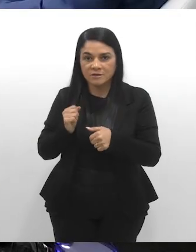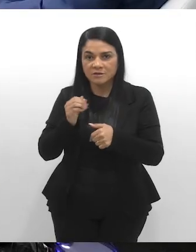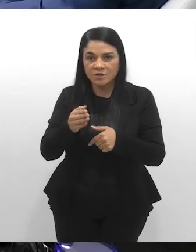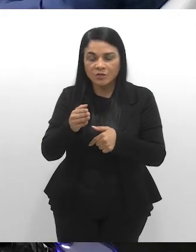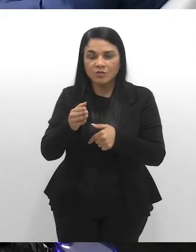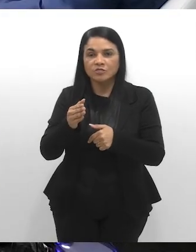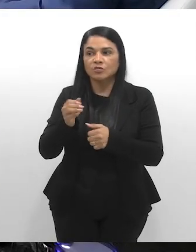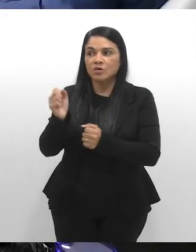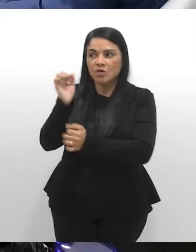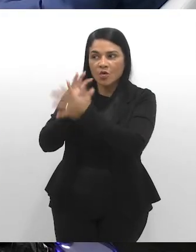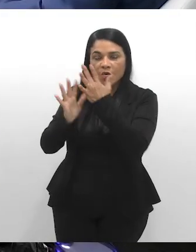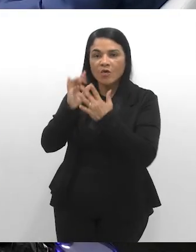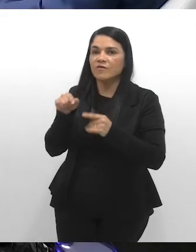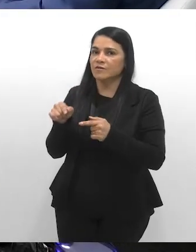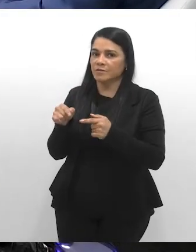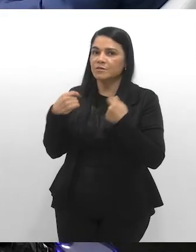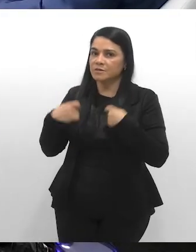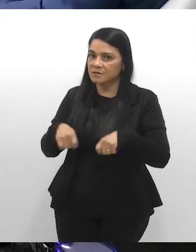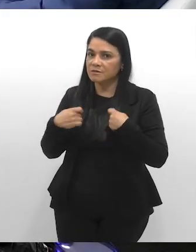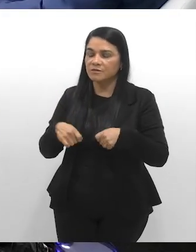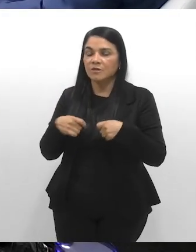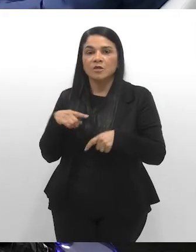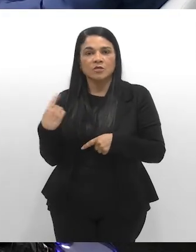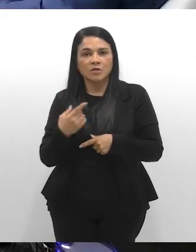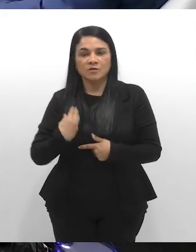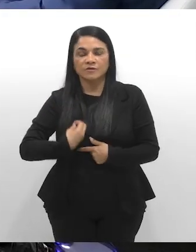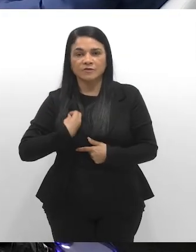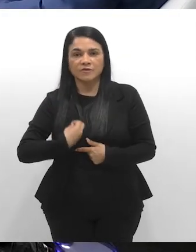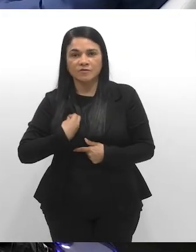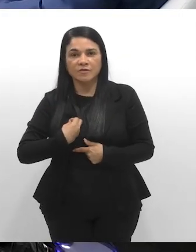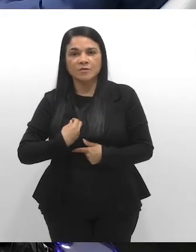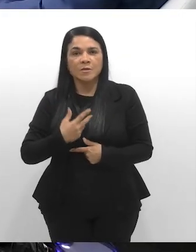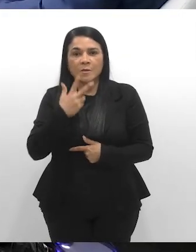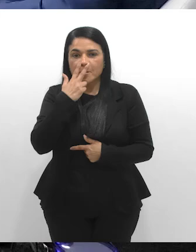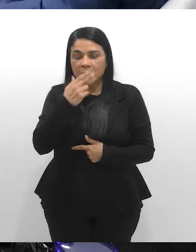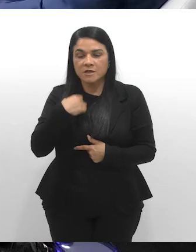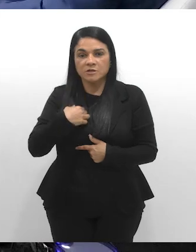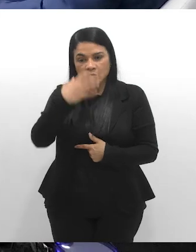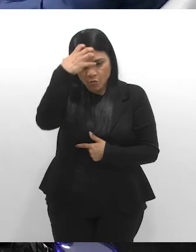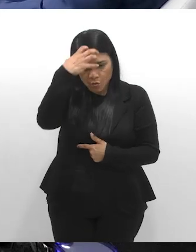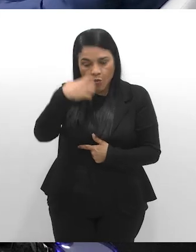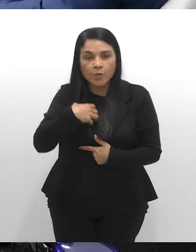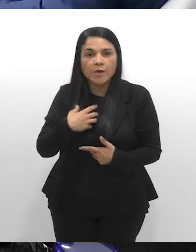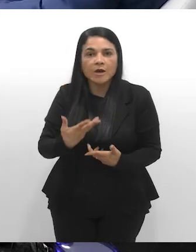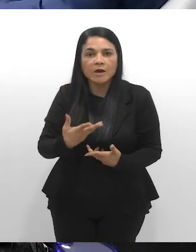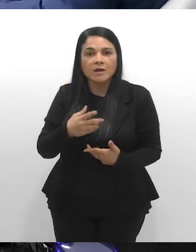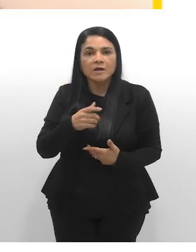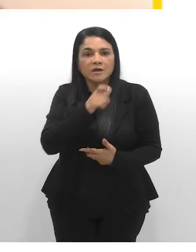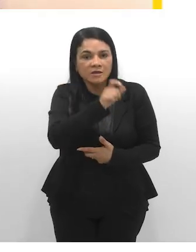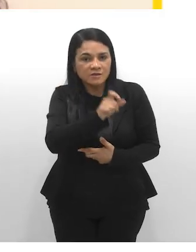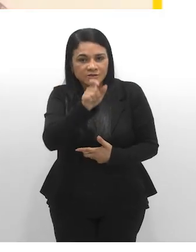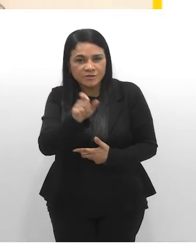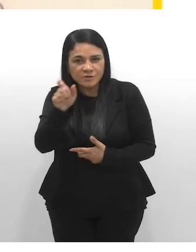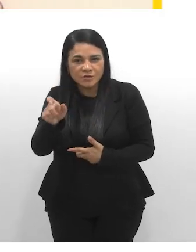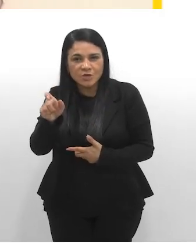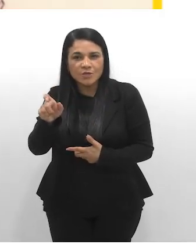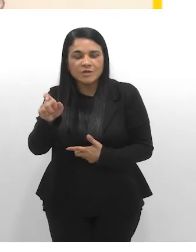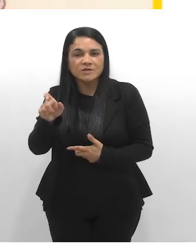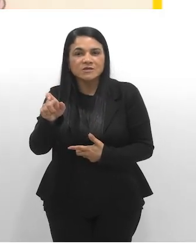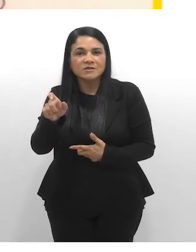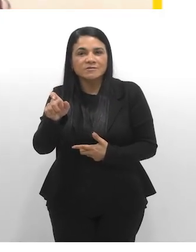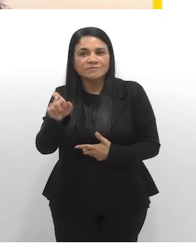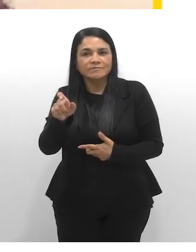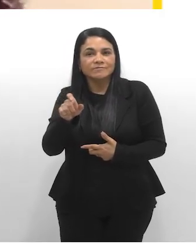mesmo como sociedade civil que houve. Nós vivemos como se nós fôssemos os culpados e eles, que são